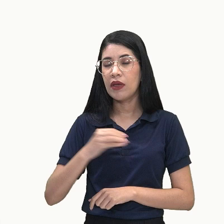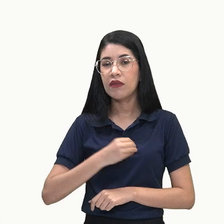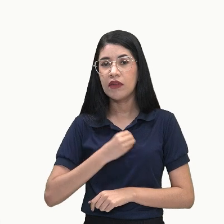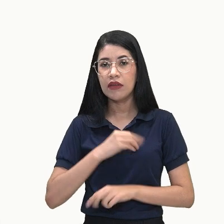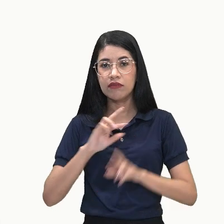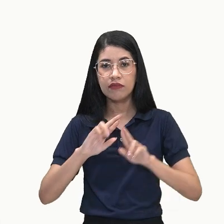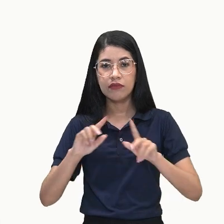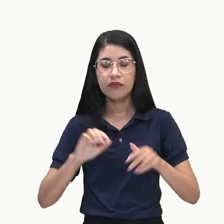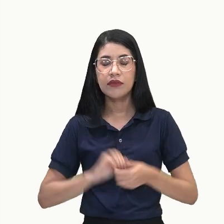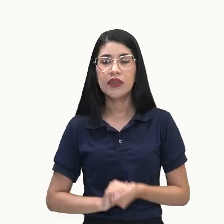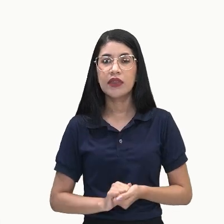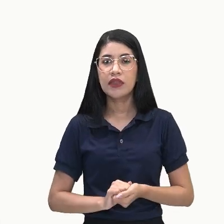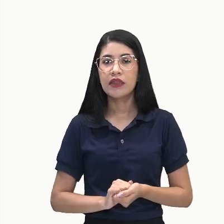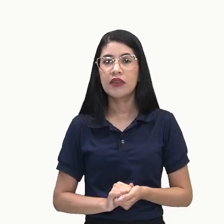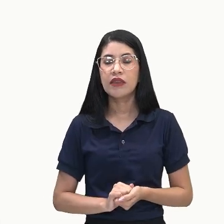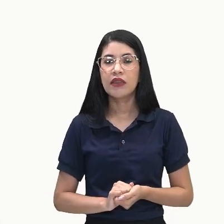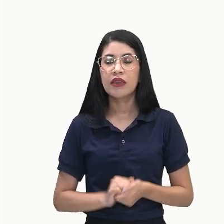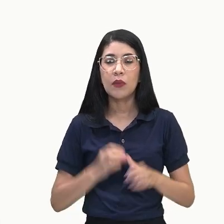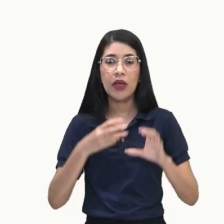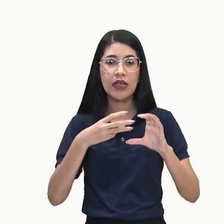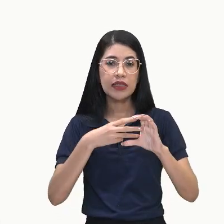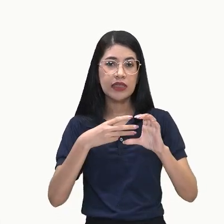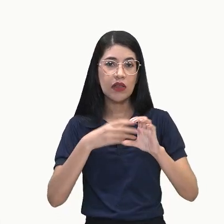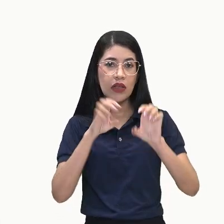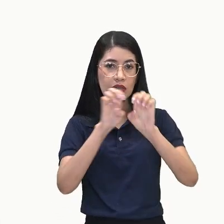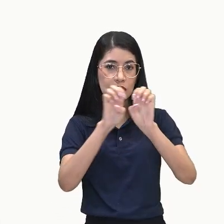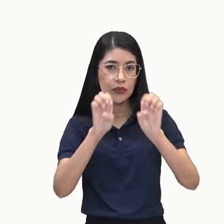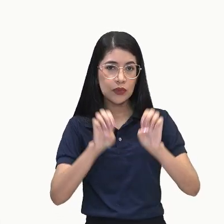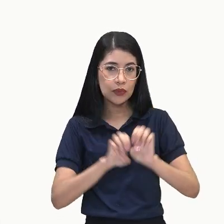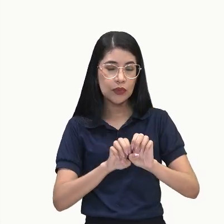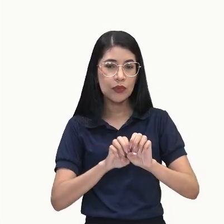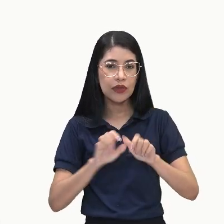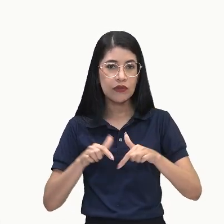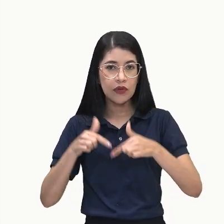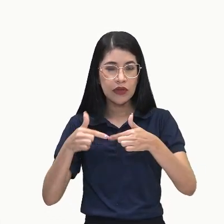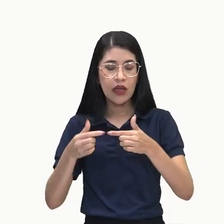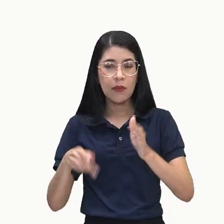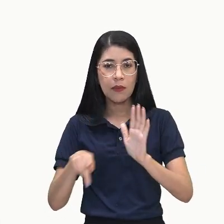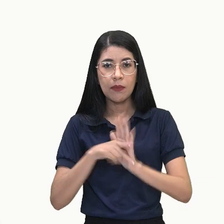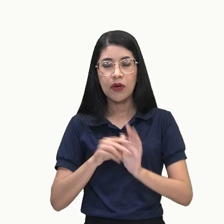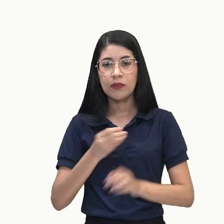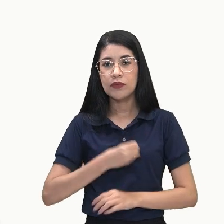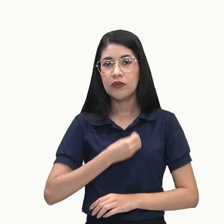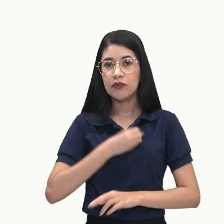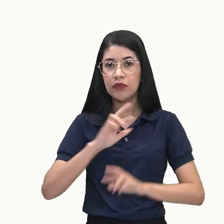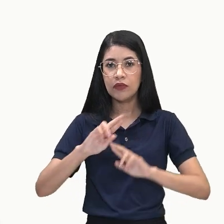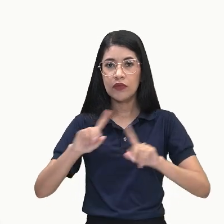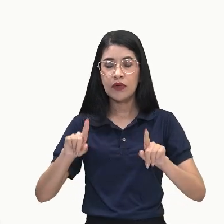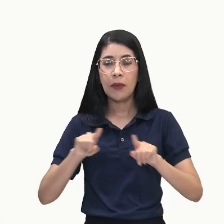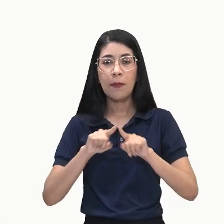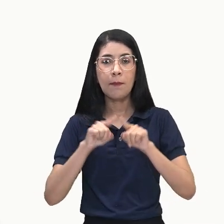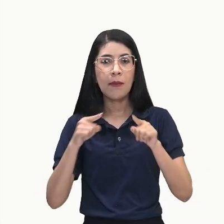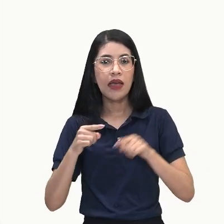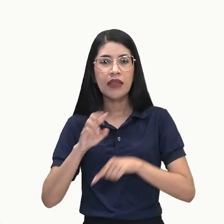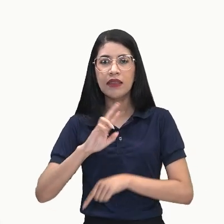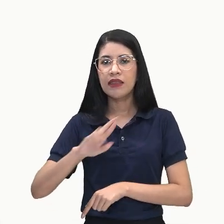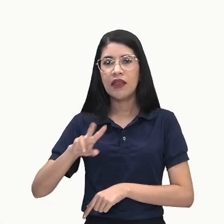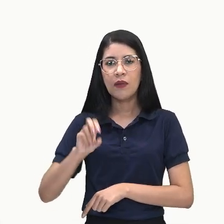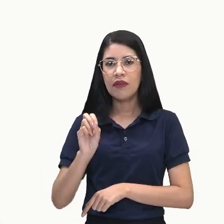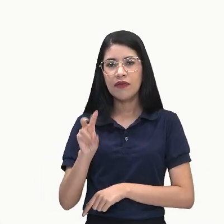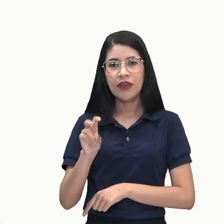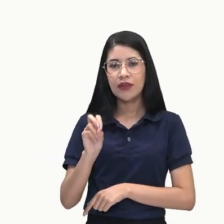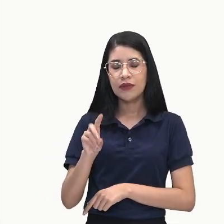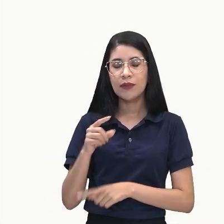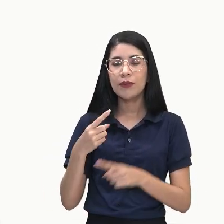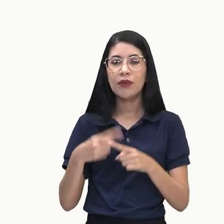novo. A célula é a unidade estrutural e funcional dos seres vivos, exceto dos vírus, porque